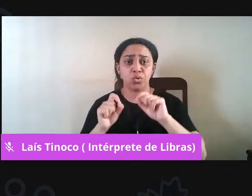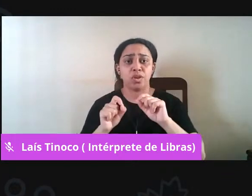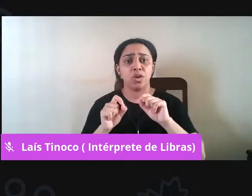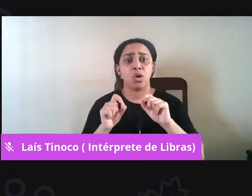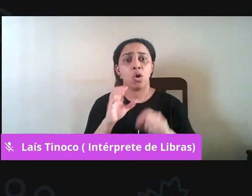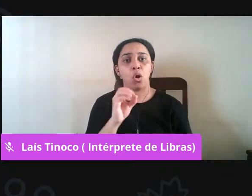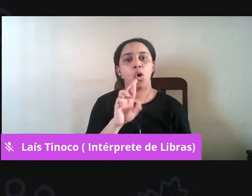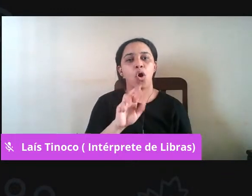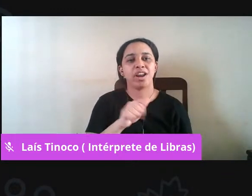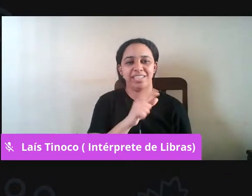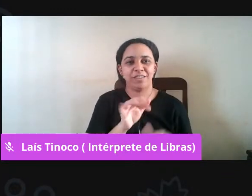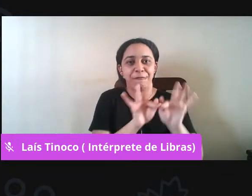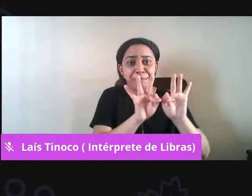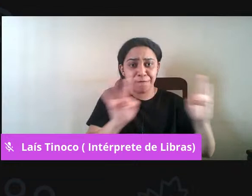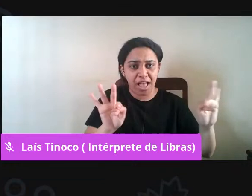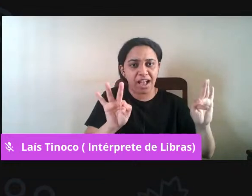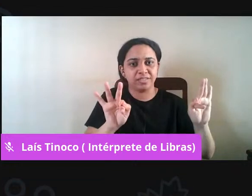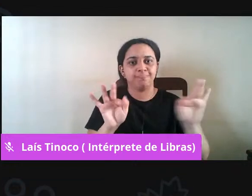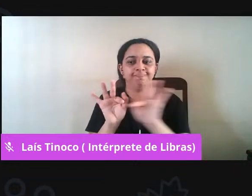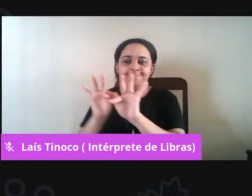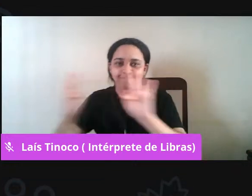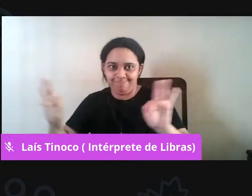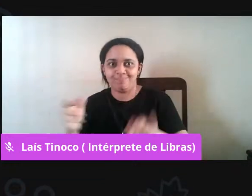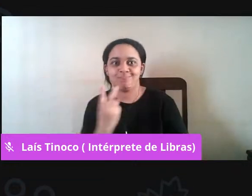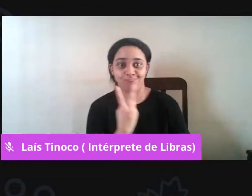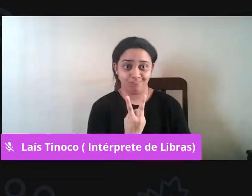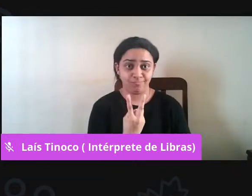composta. Tais unidades se caracterizam